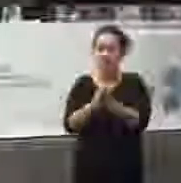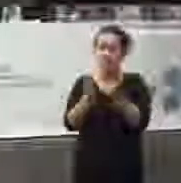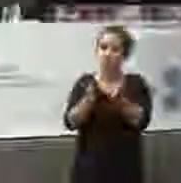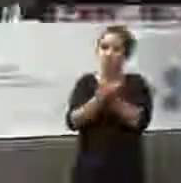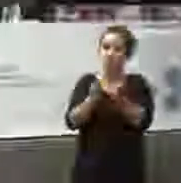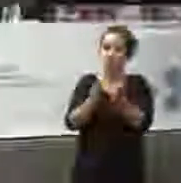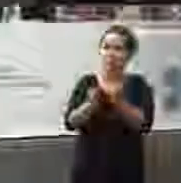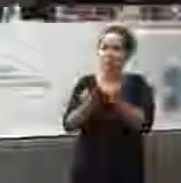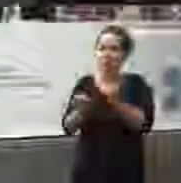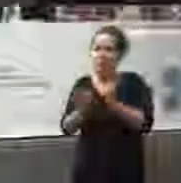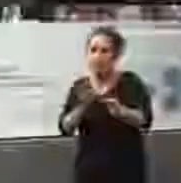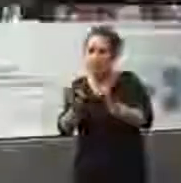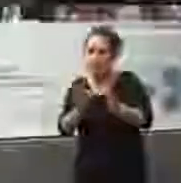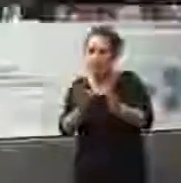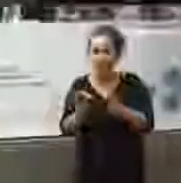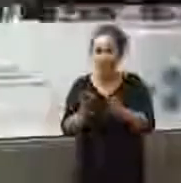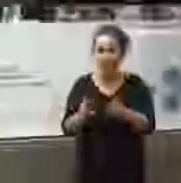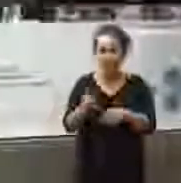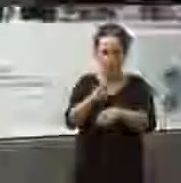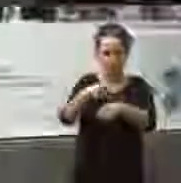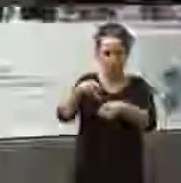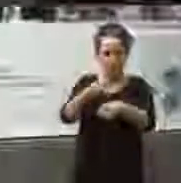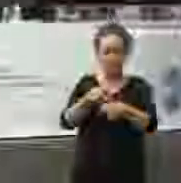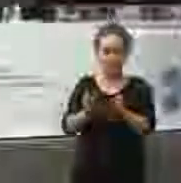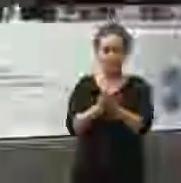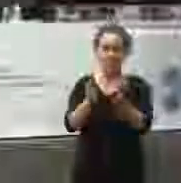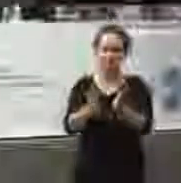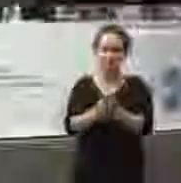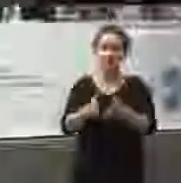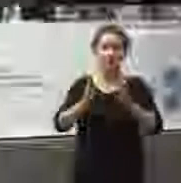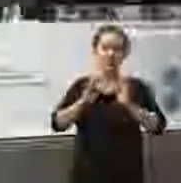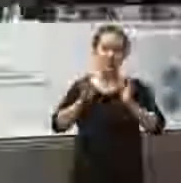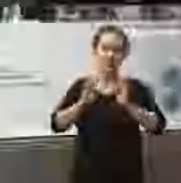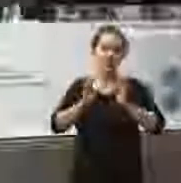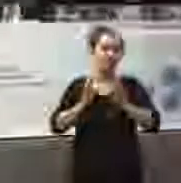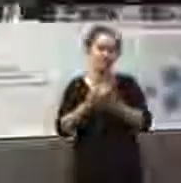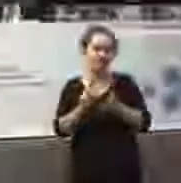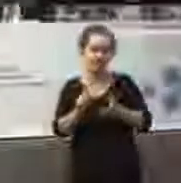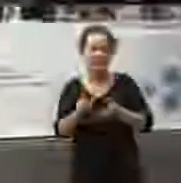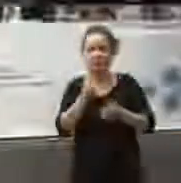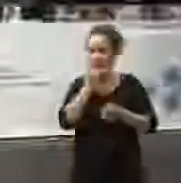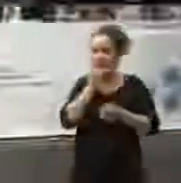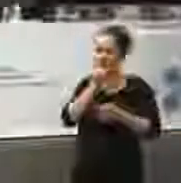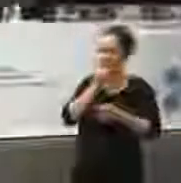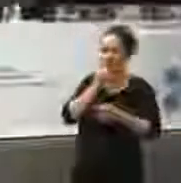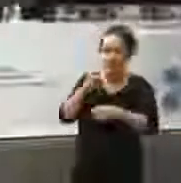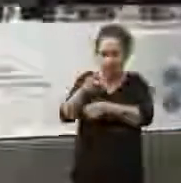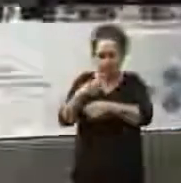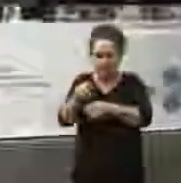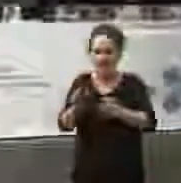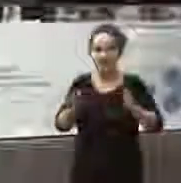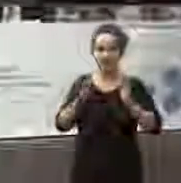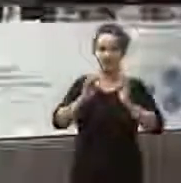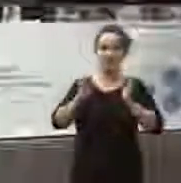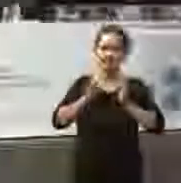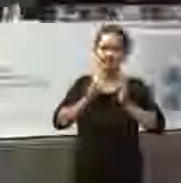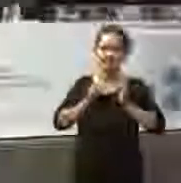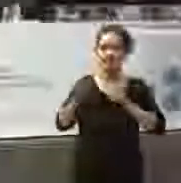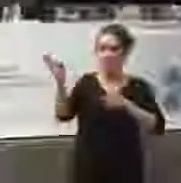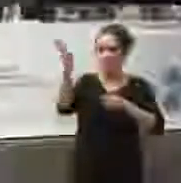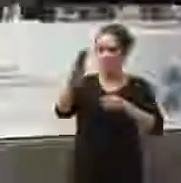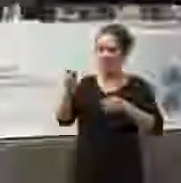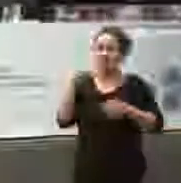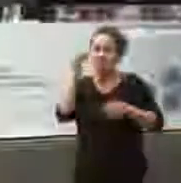para cooperação e desenvolvimento econômico inclusive o brasil tentou entrar no ano passado novamente foi negada